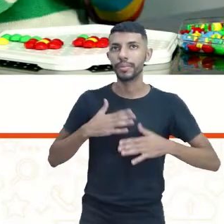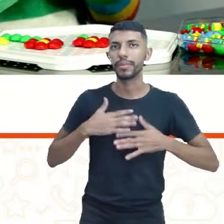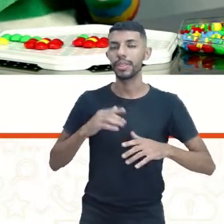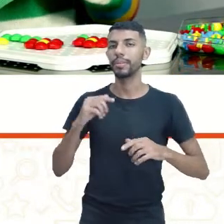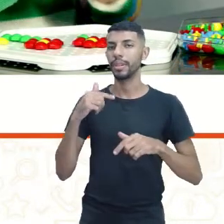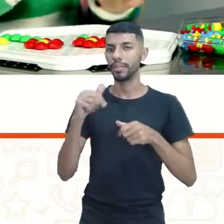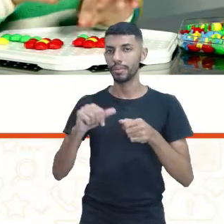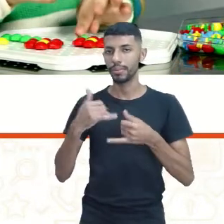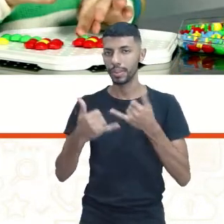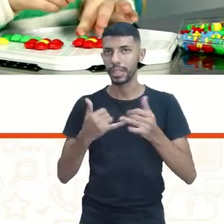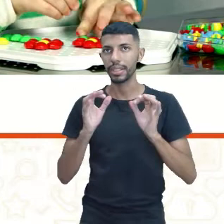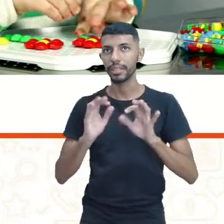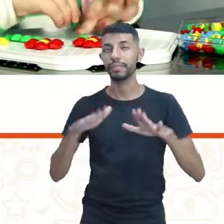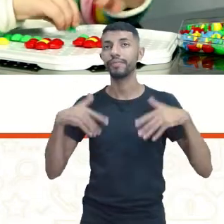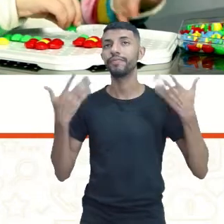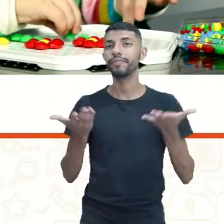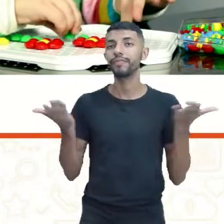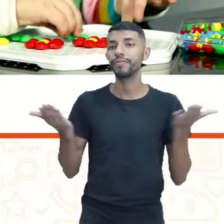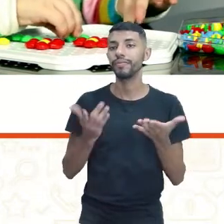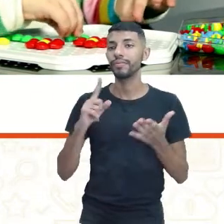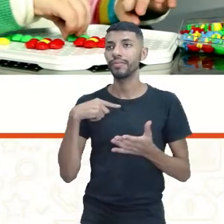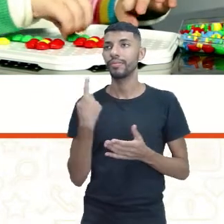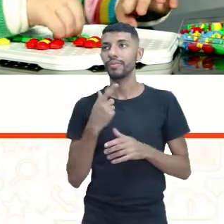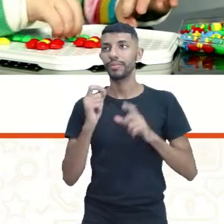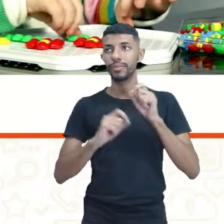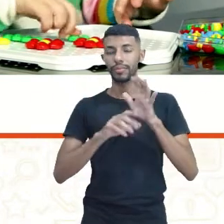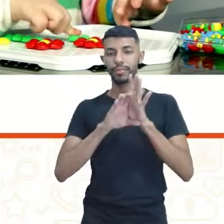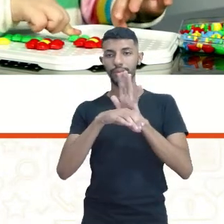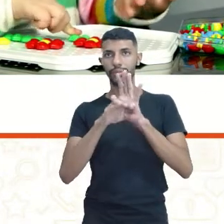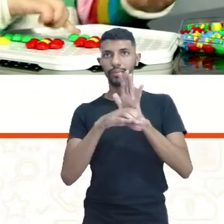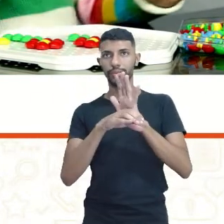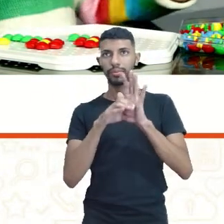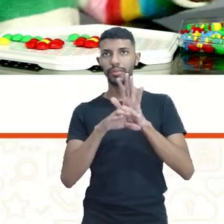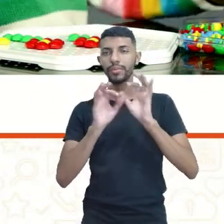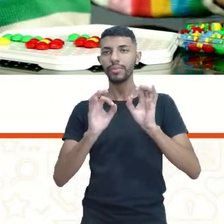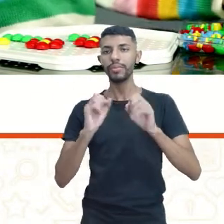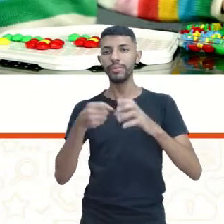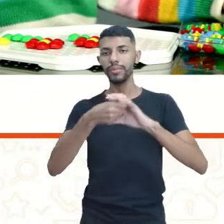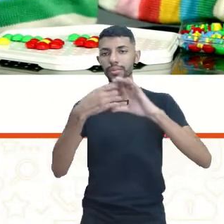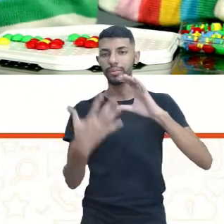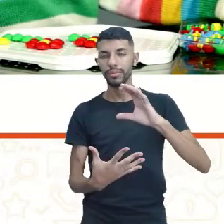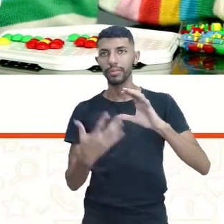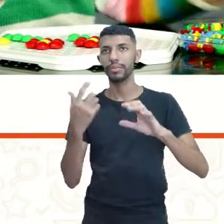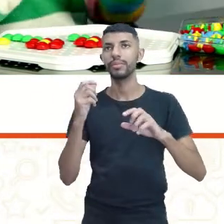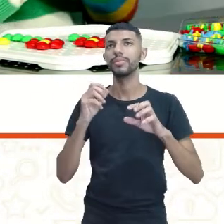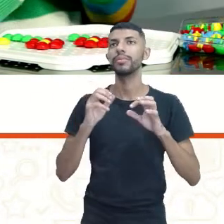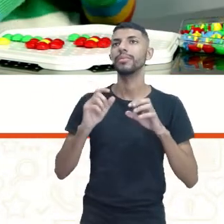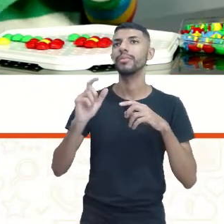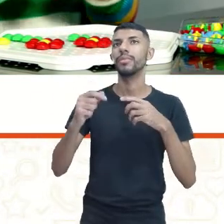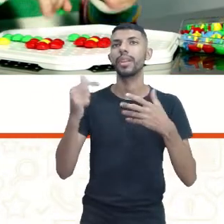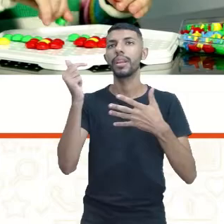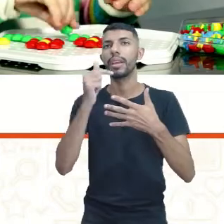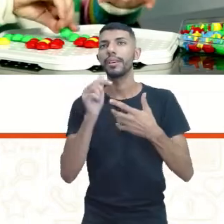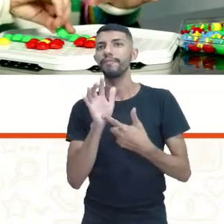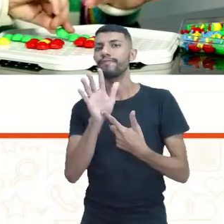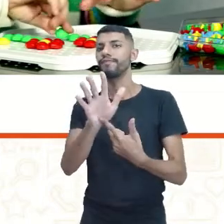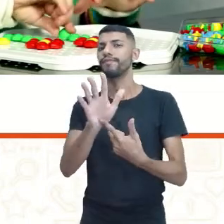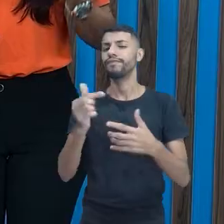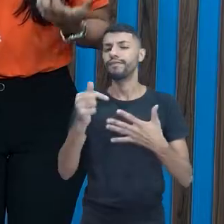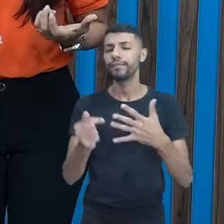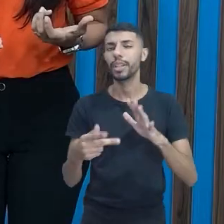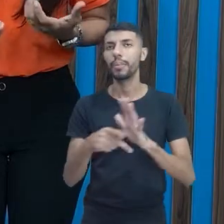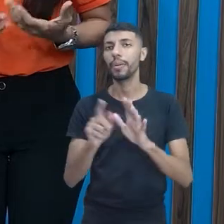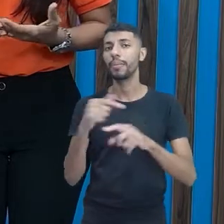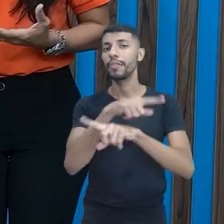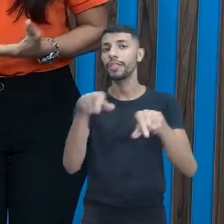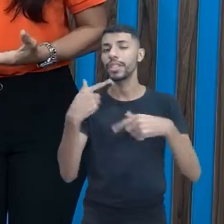Então, hoje a gente conceituou, né? A gente trouxe características, a gente trouxe evidentes para que vocês